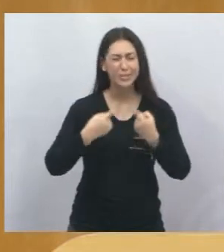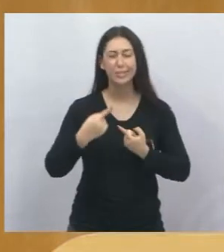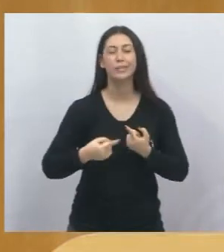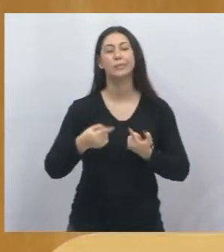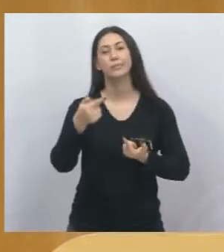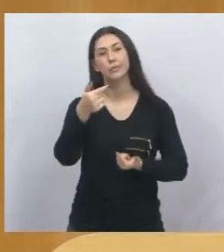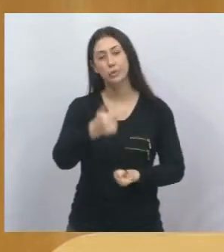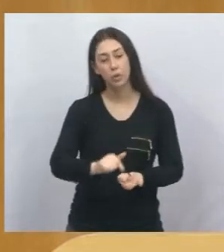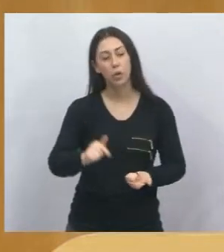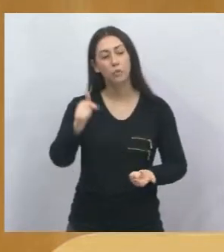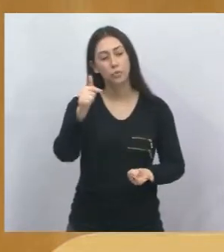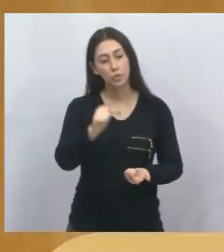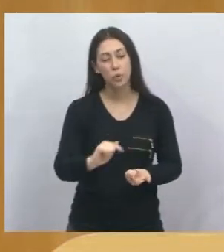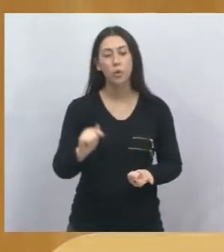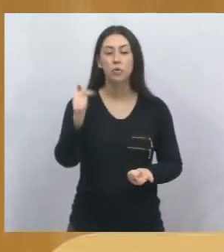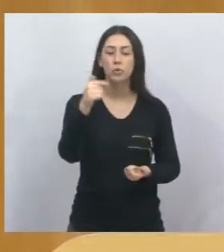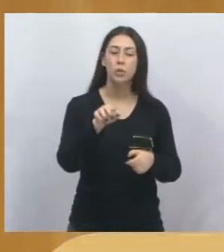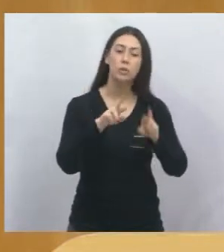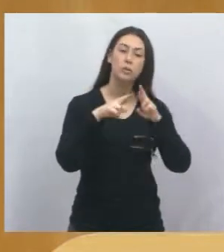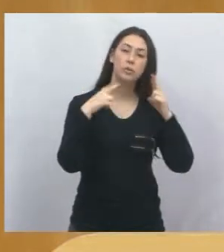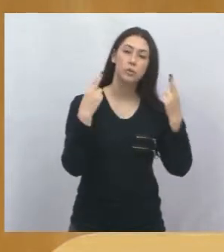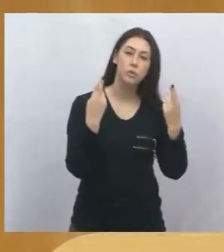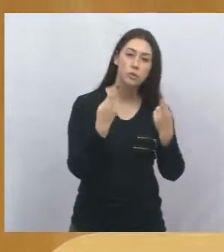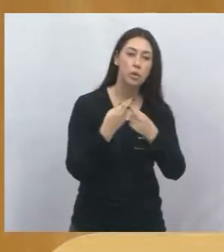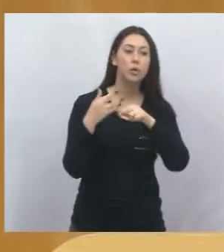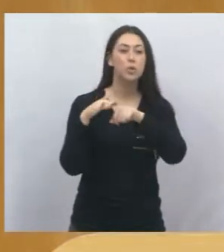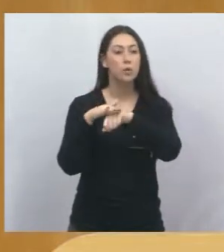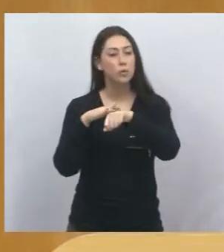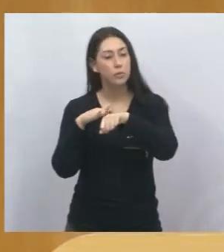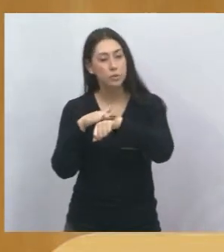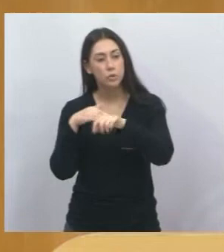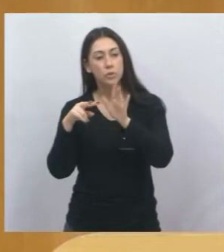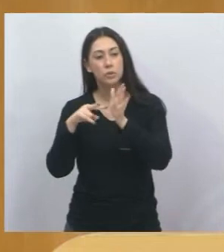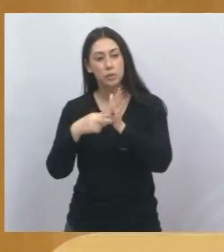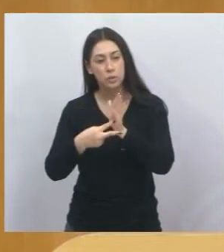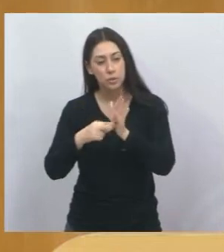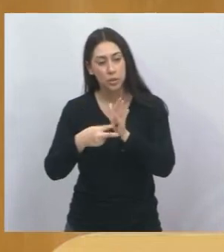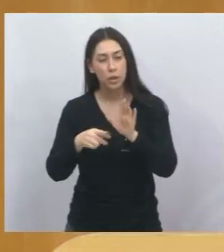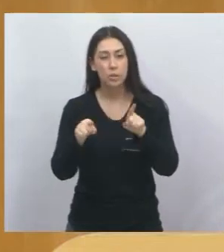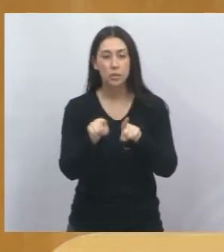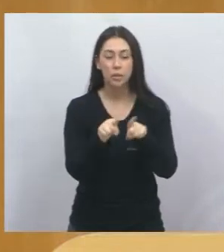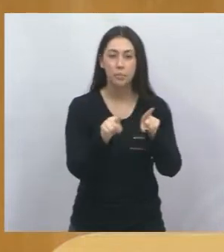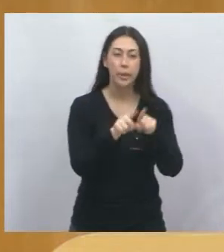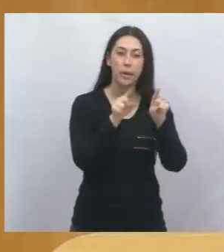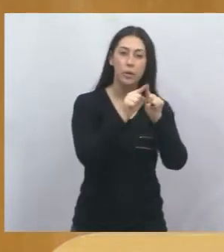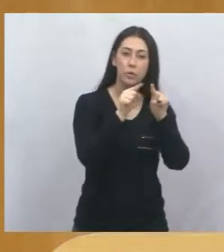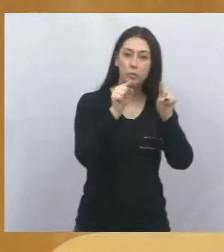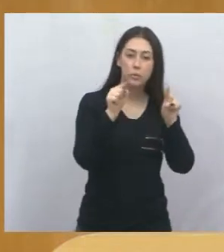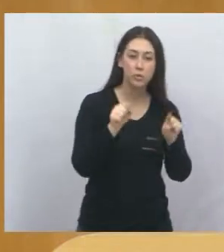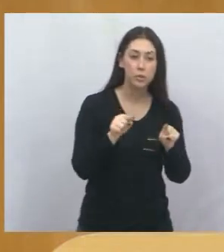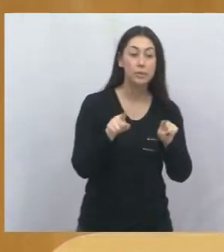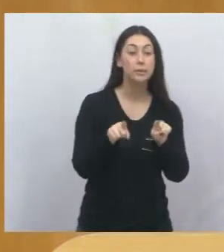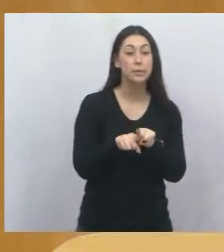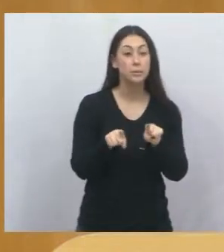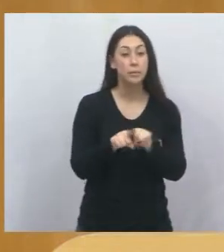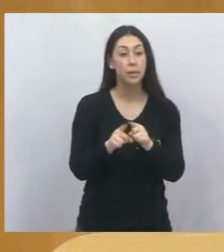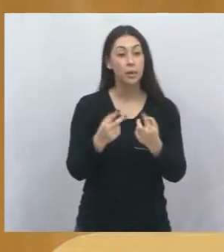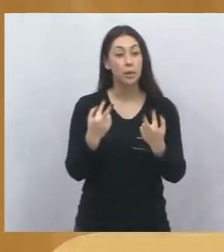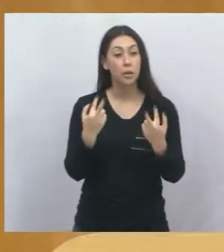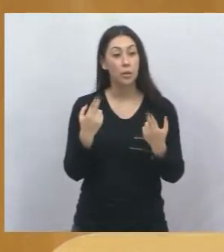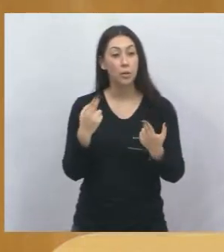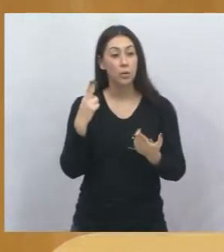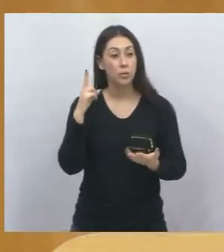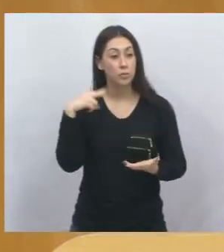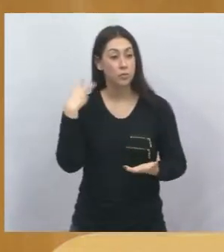em diversas reuniões, foi dialogado com o sindicato, com o servidor, como o próprio vereador